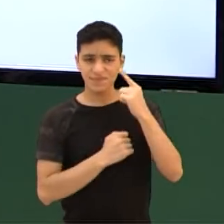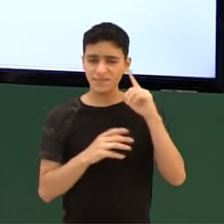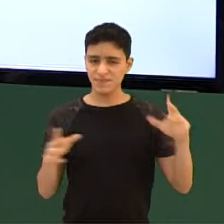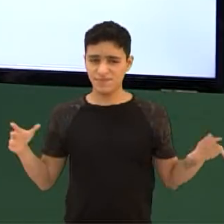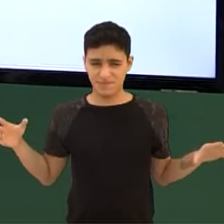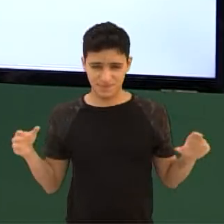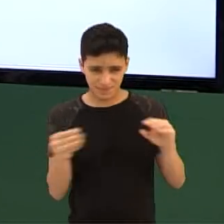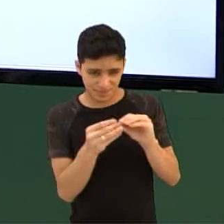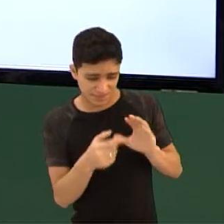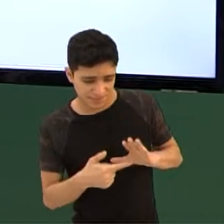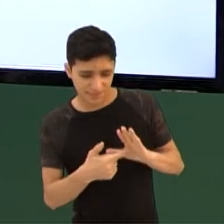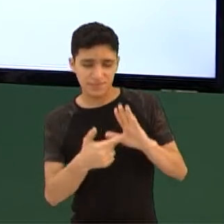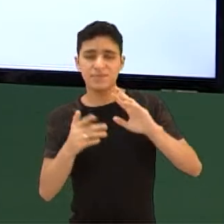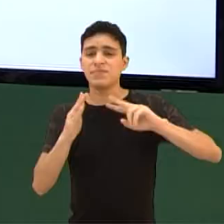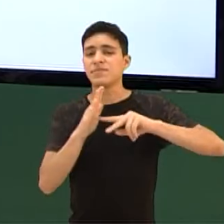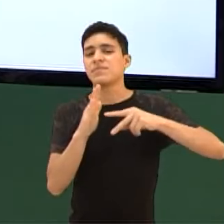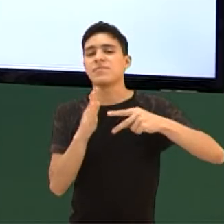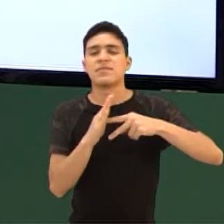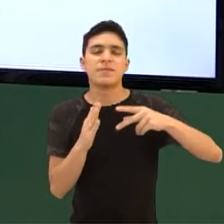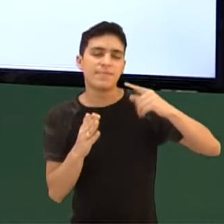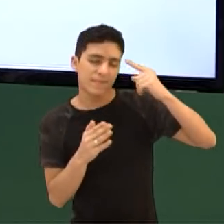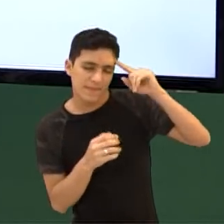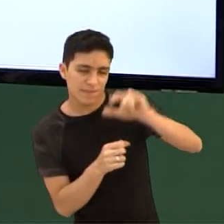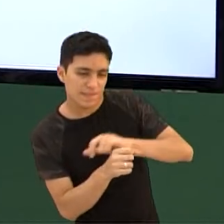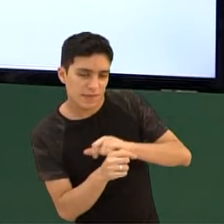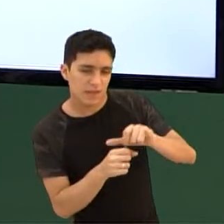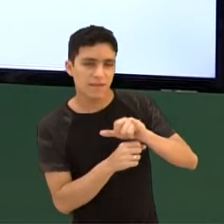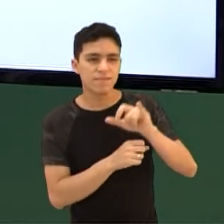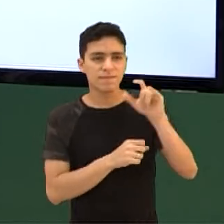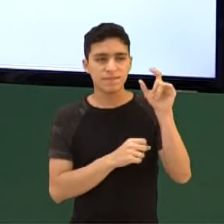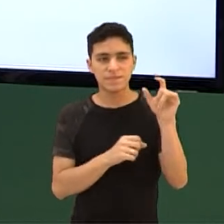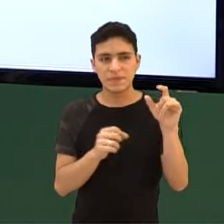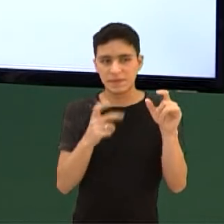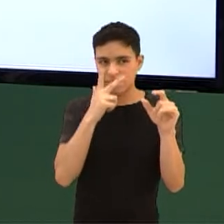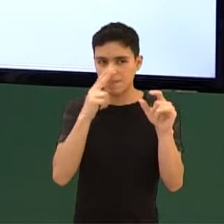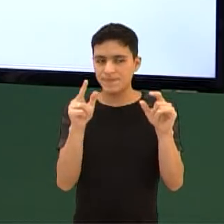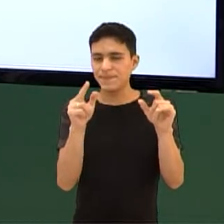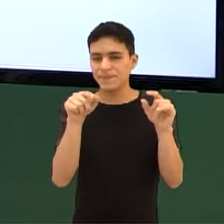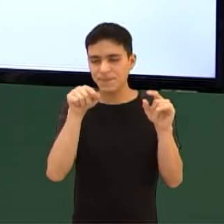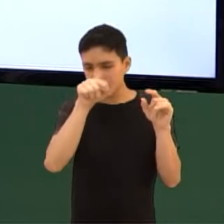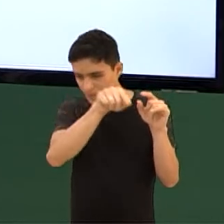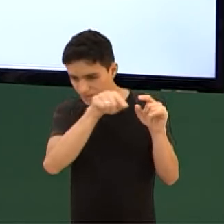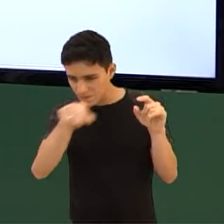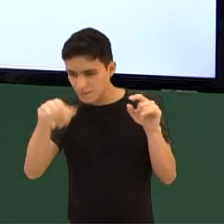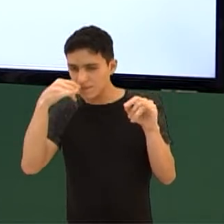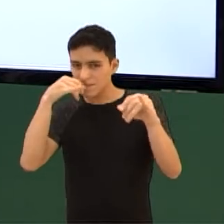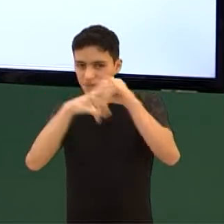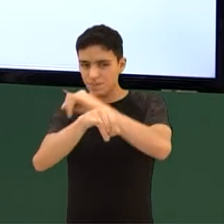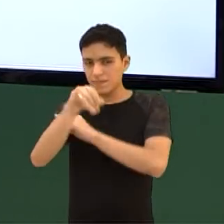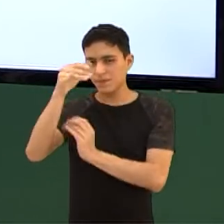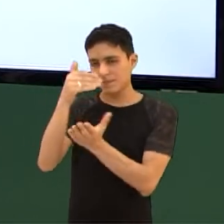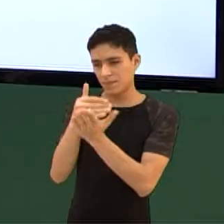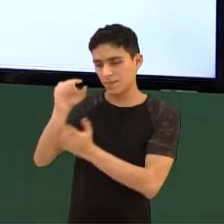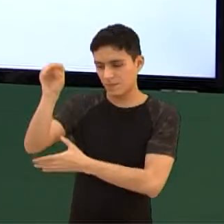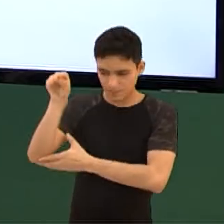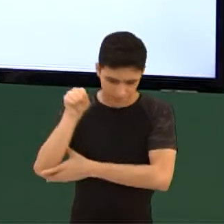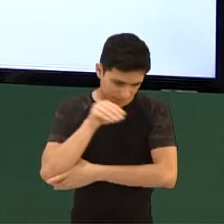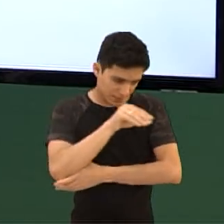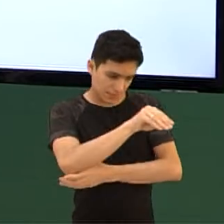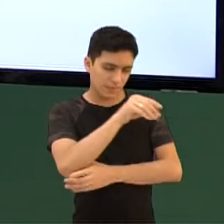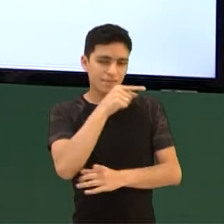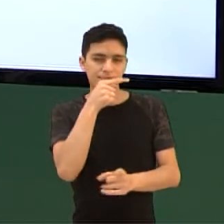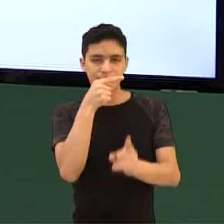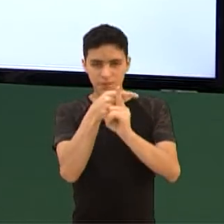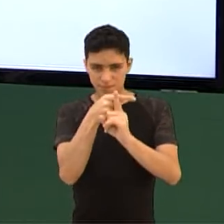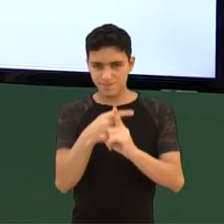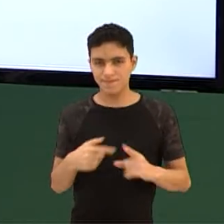que eu estou mostrando aqui para vocês, ela é simplesmente uma jogadinha de termos, né? Eu joguei literalmente essa energia inicial aqui, negativa, passei para o outro